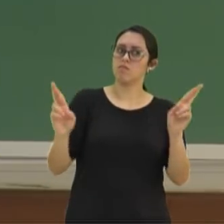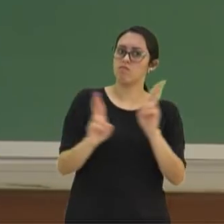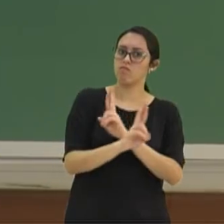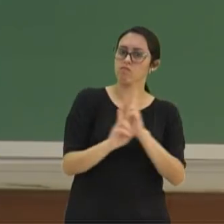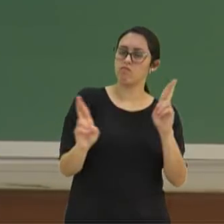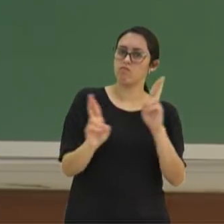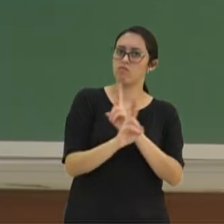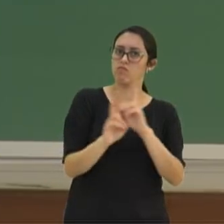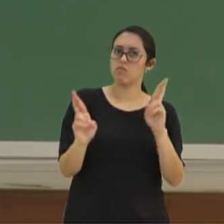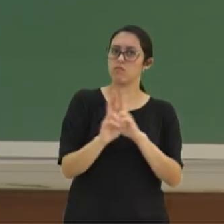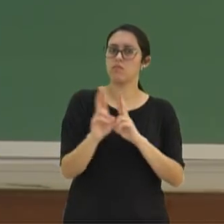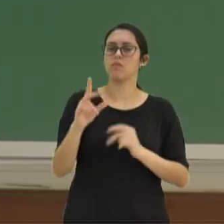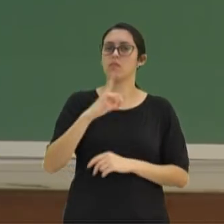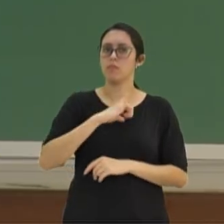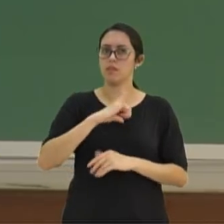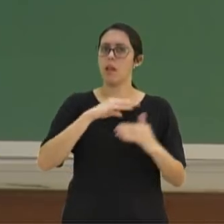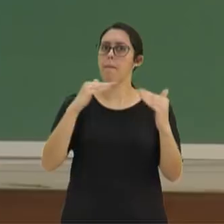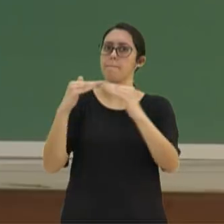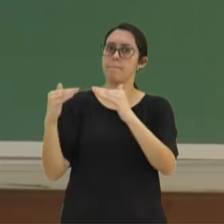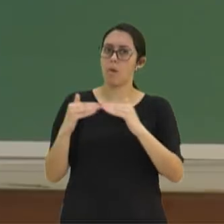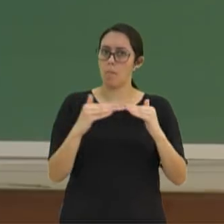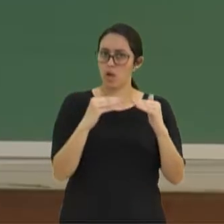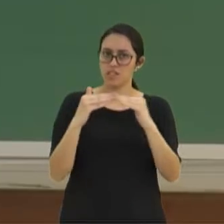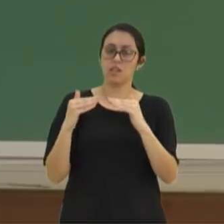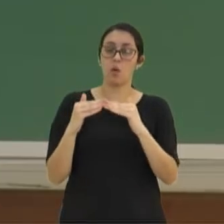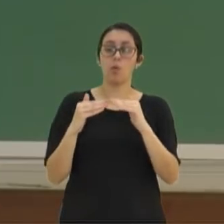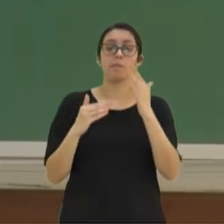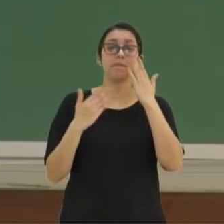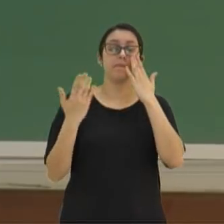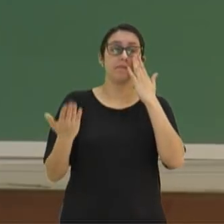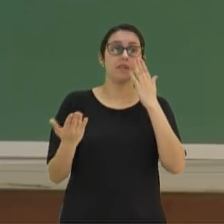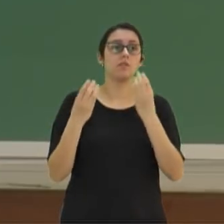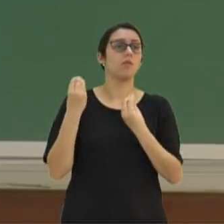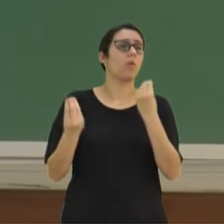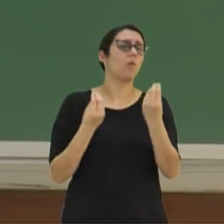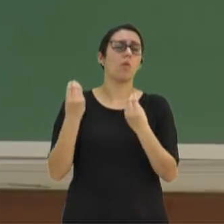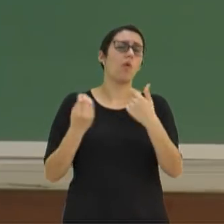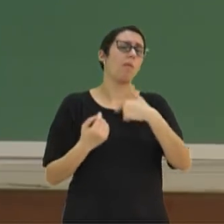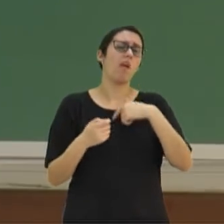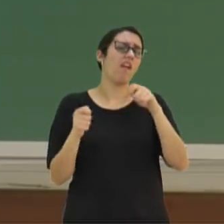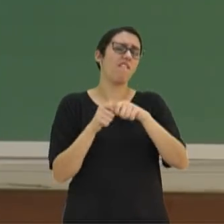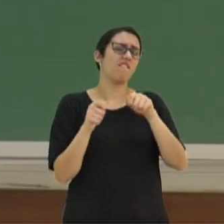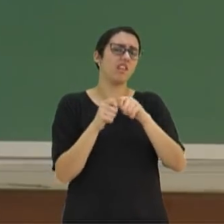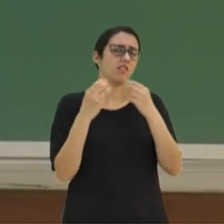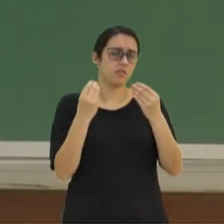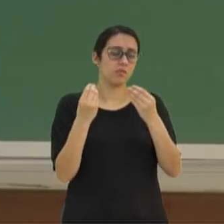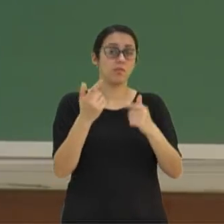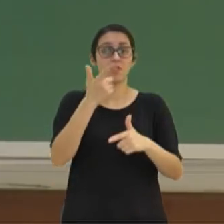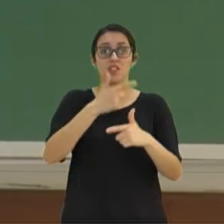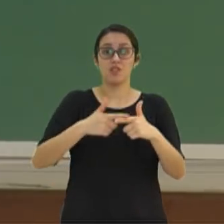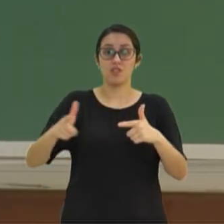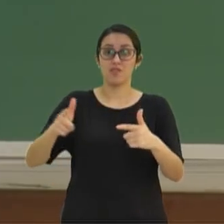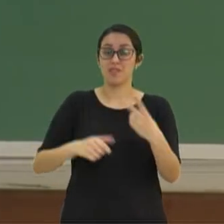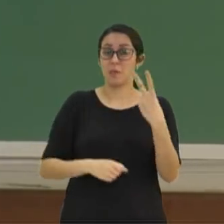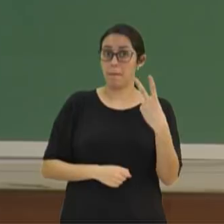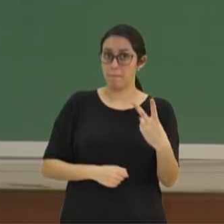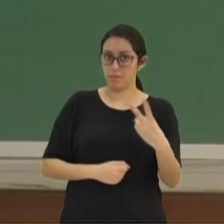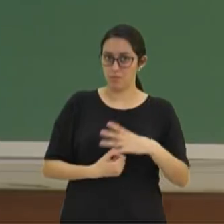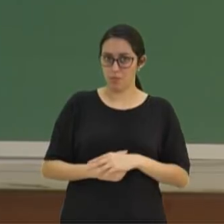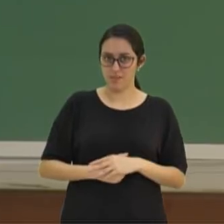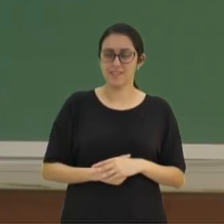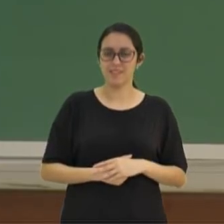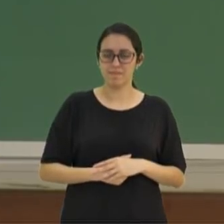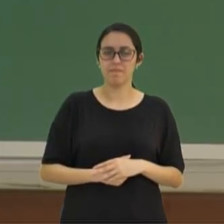Então, eu tenho uma proporção aí. Então, aqui, ó. Uma maneira que eu fiz foi dividindo por 2. Então, veja bem aqui,